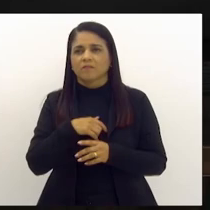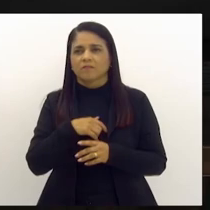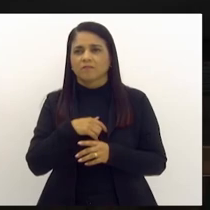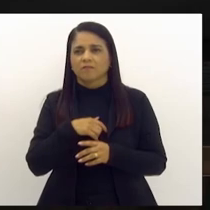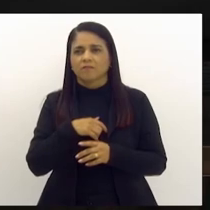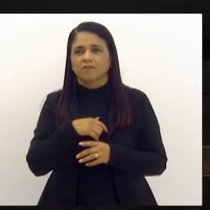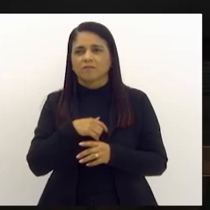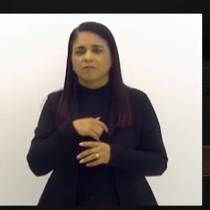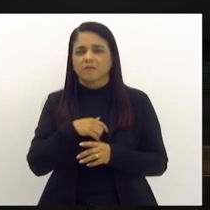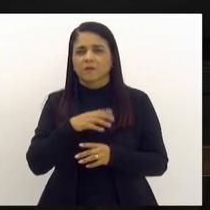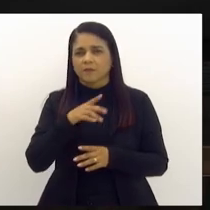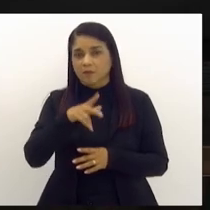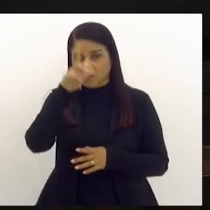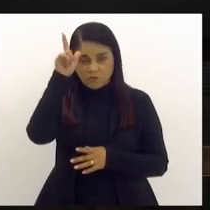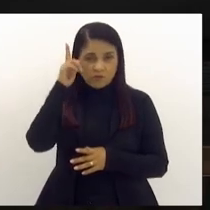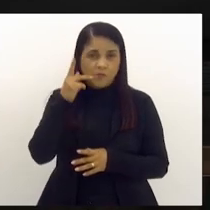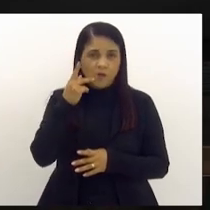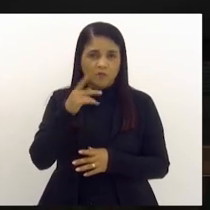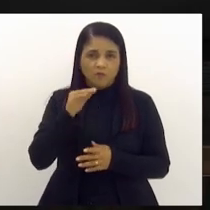Deus, Paulo.